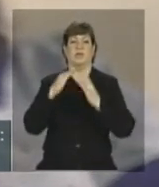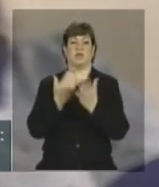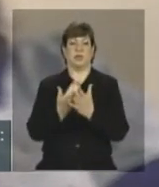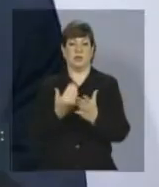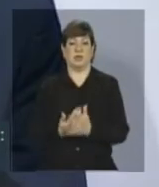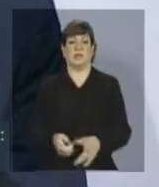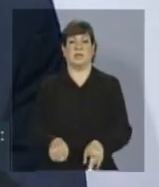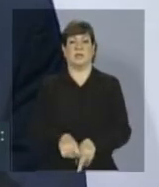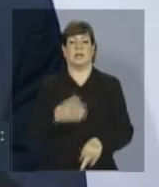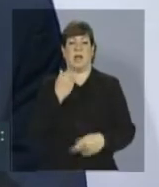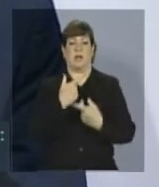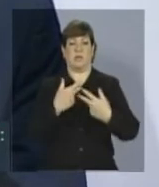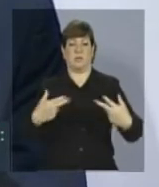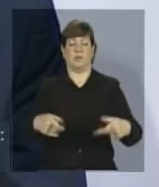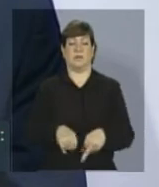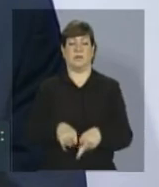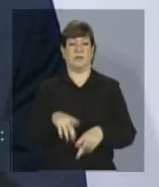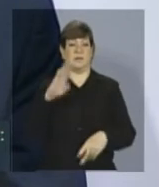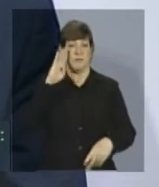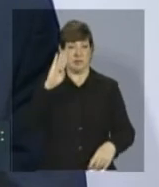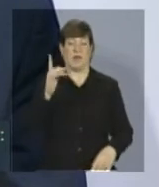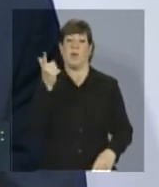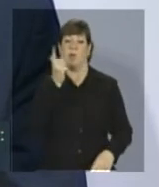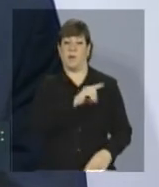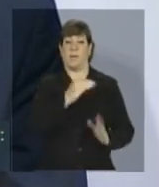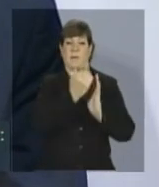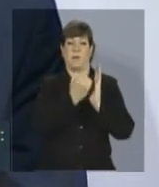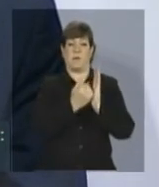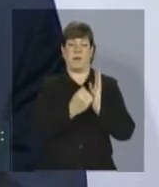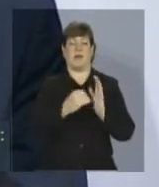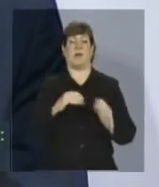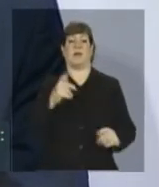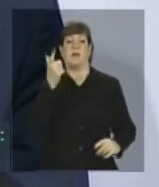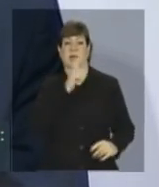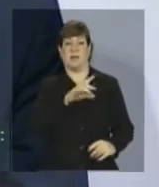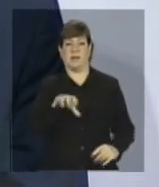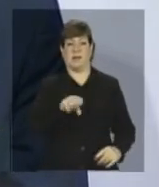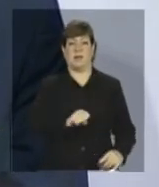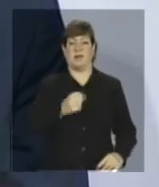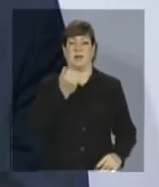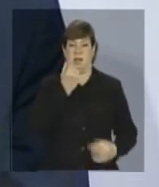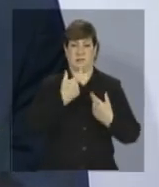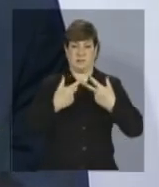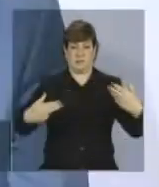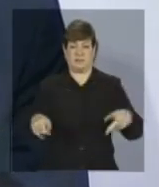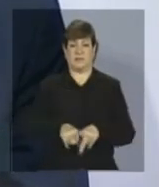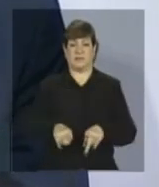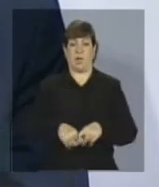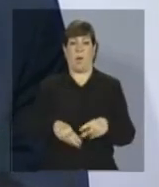e, particularmente, no Programa de Aquisição de Alimentos, como parte da política